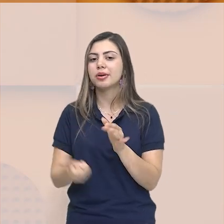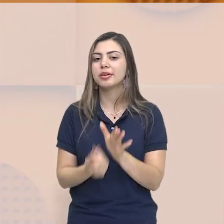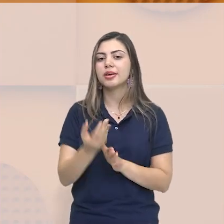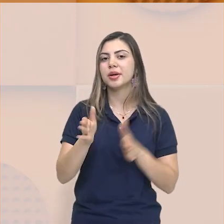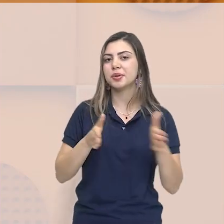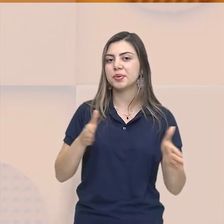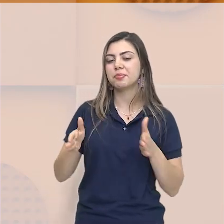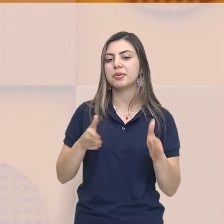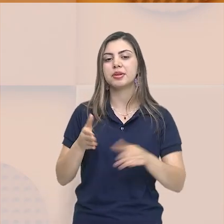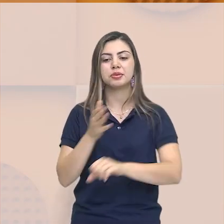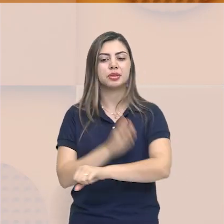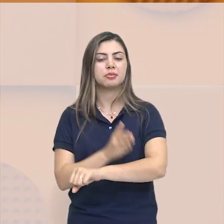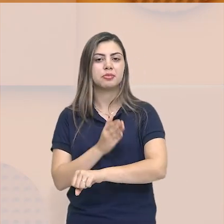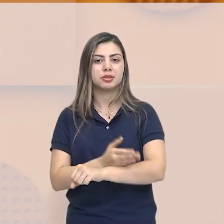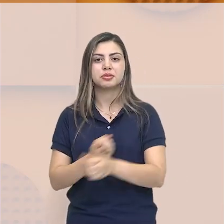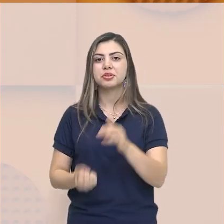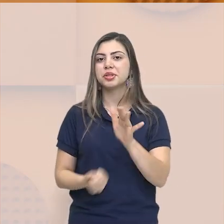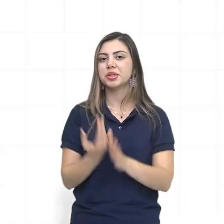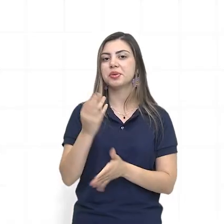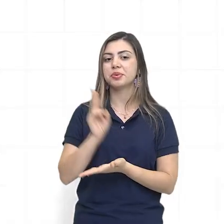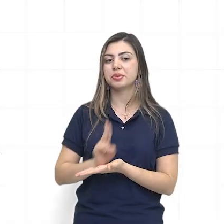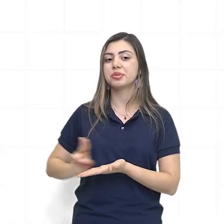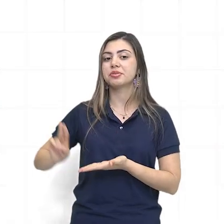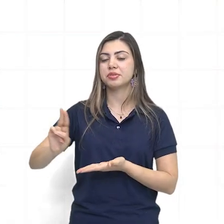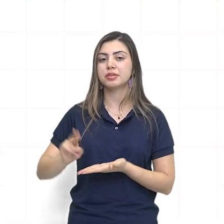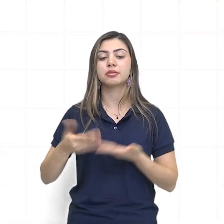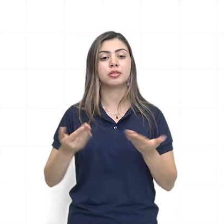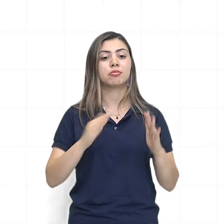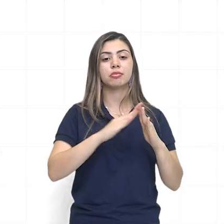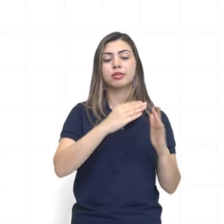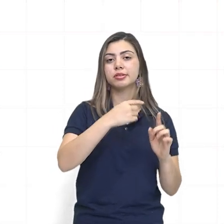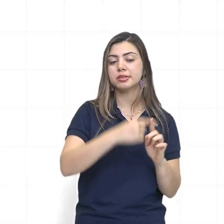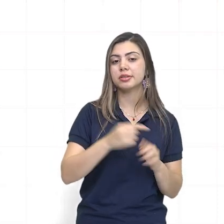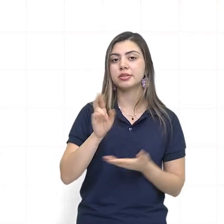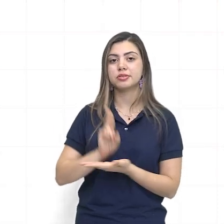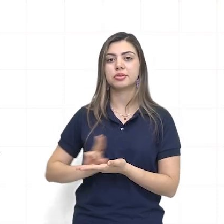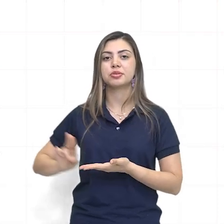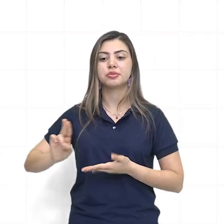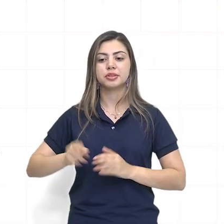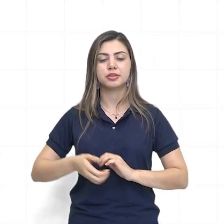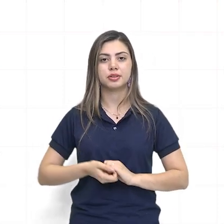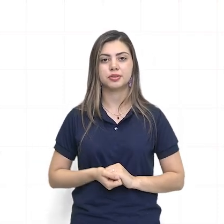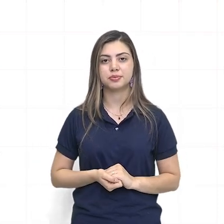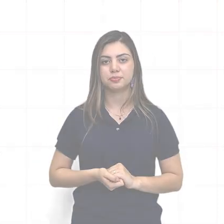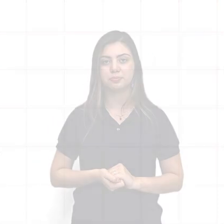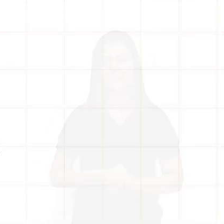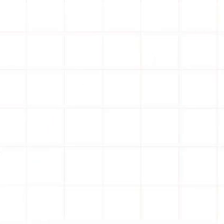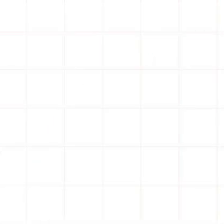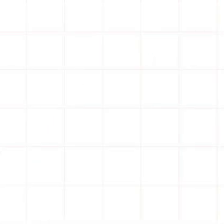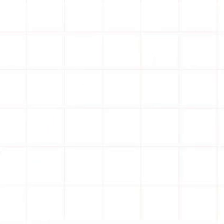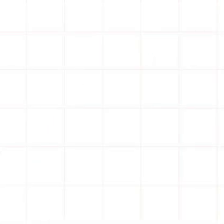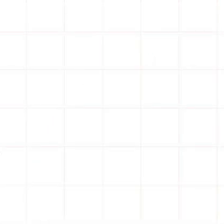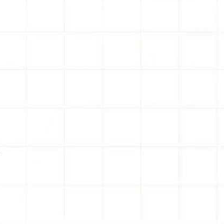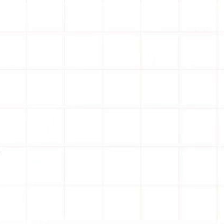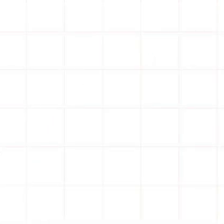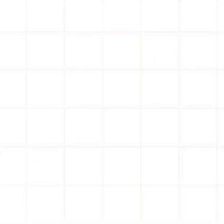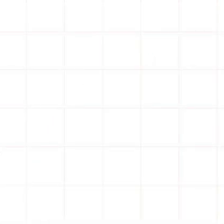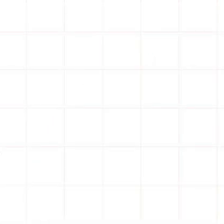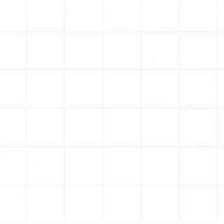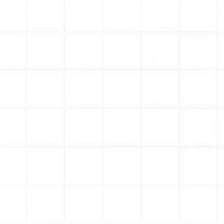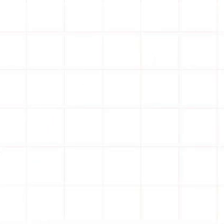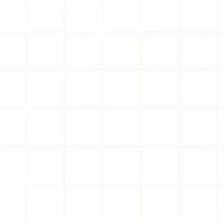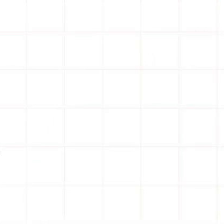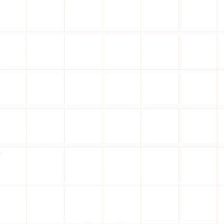exatamente nesse período, então, da Idade Média. Olha só, igreja e a universidade. A universidade foi um